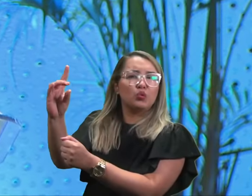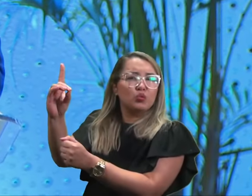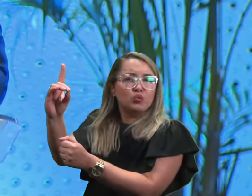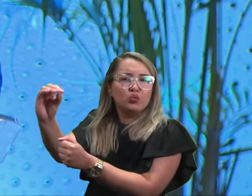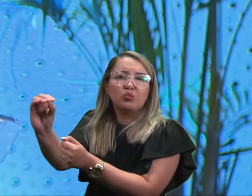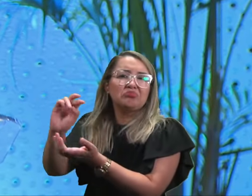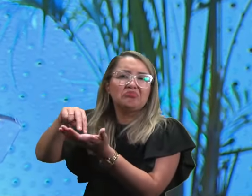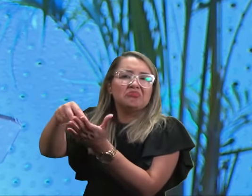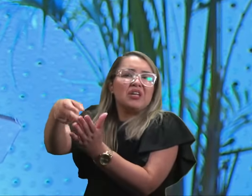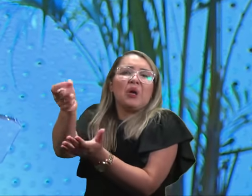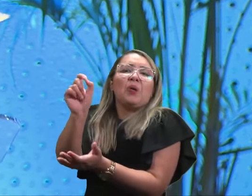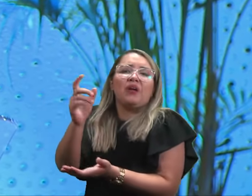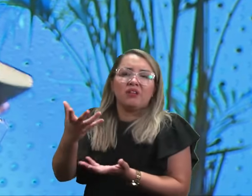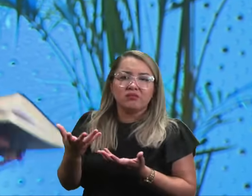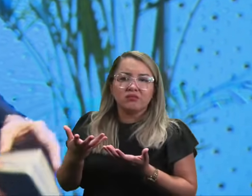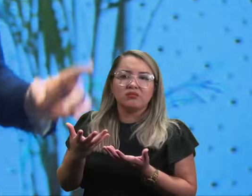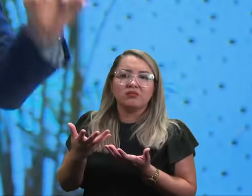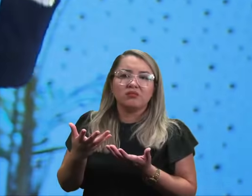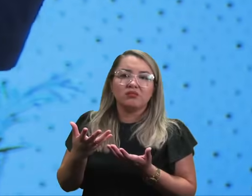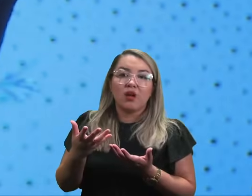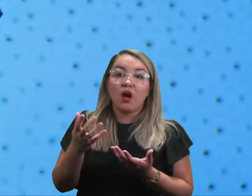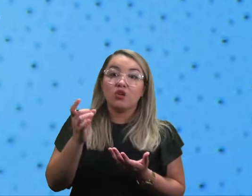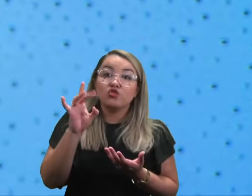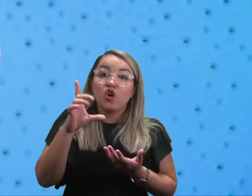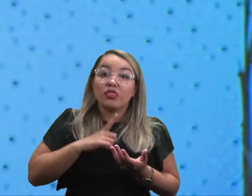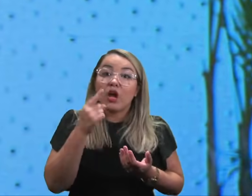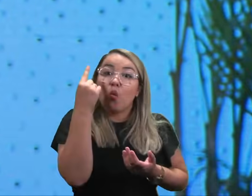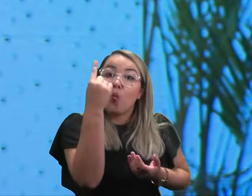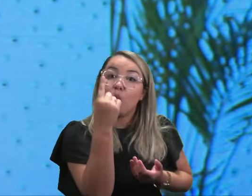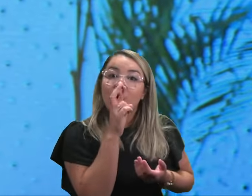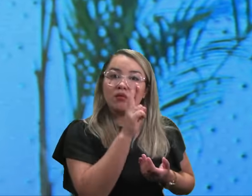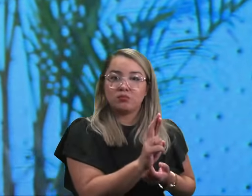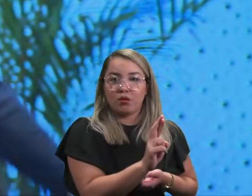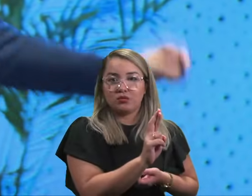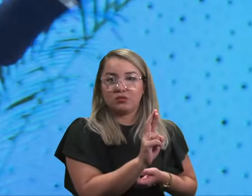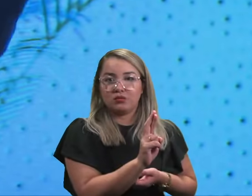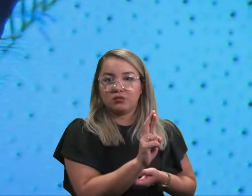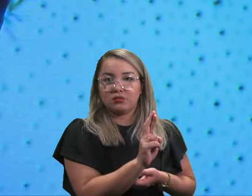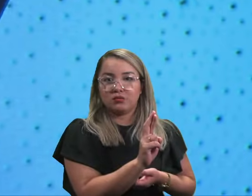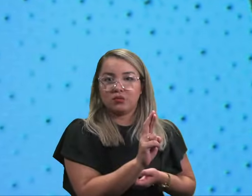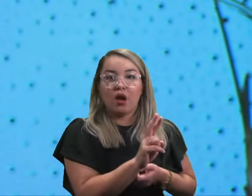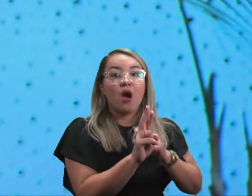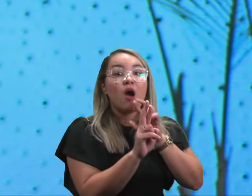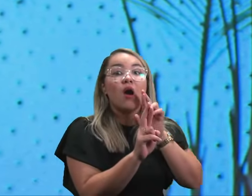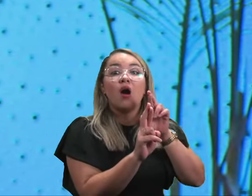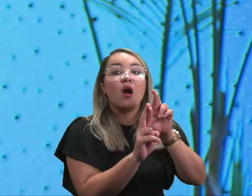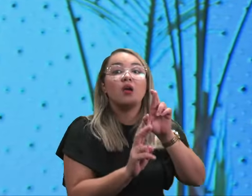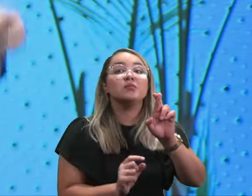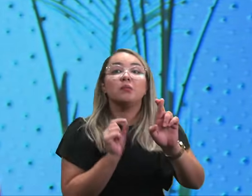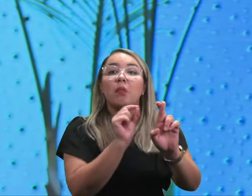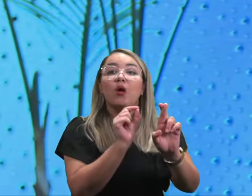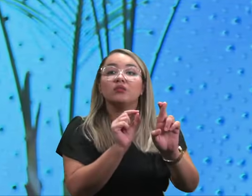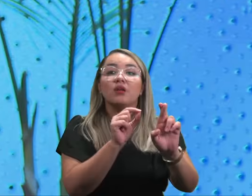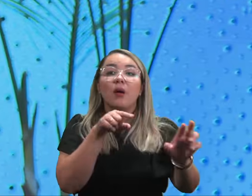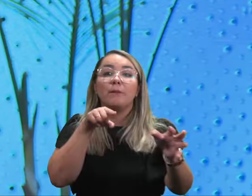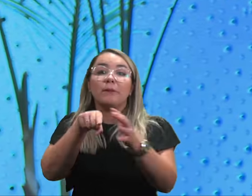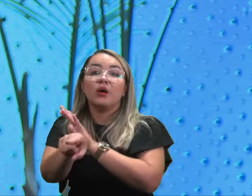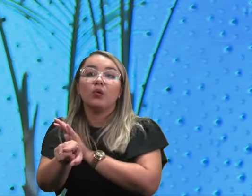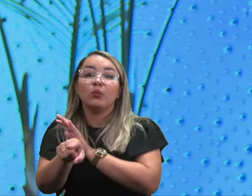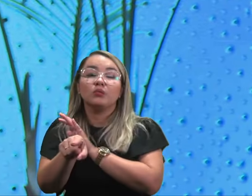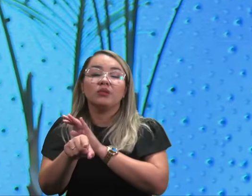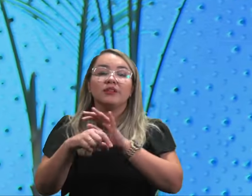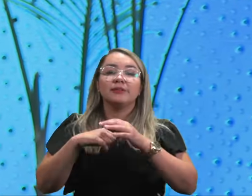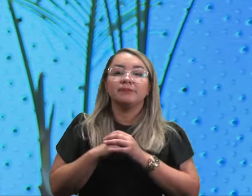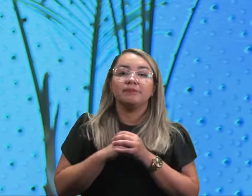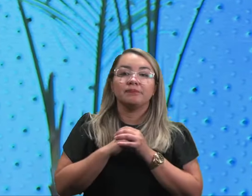esse? Só uma resposta para essa pergunta. E essa resposta vem com uma outra pergunta.